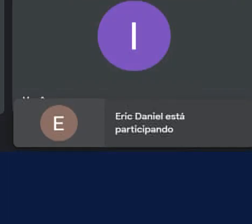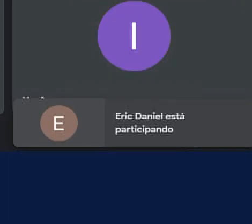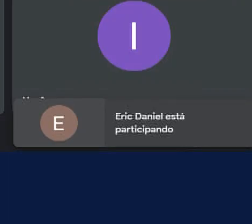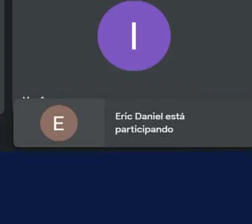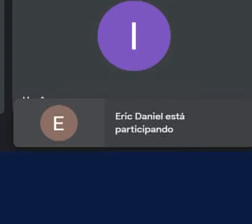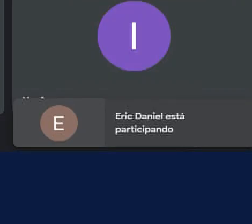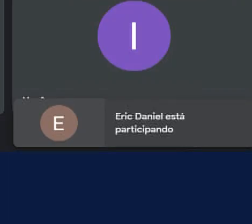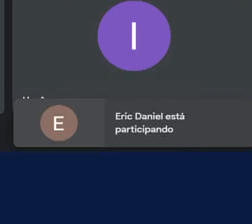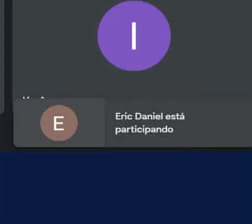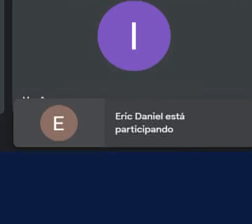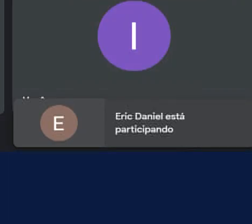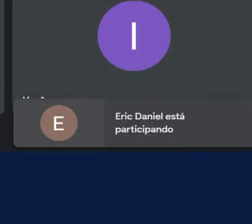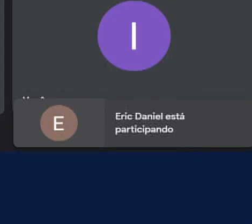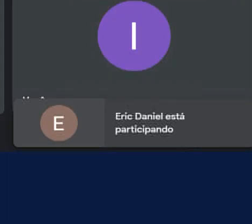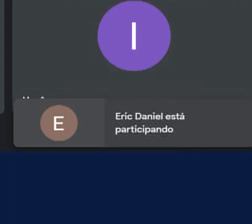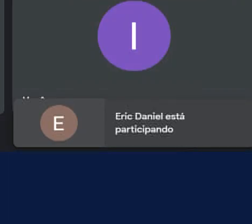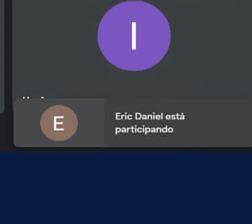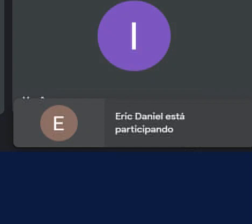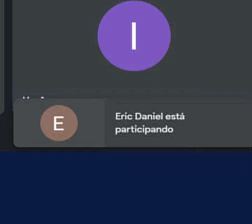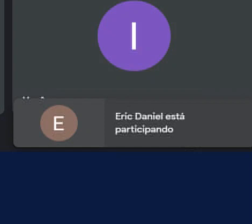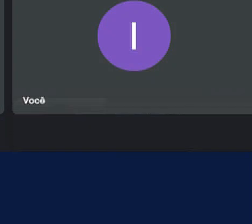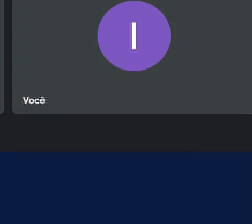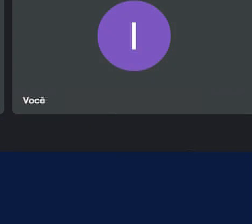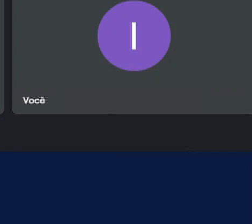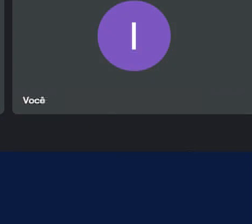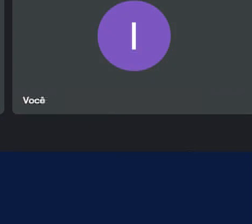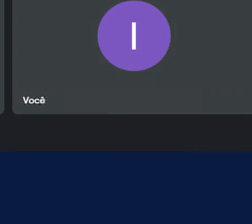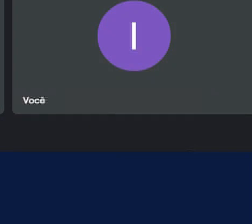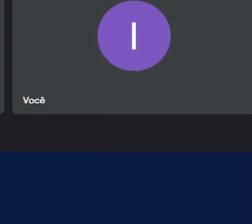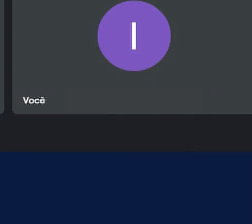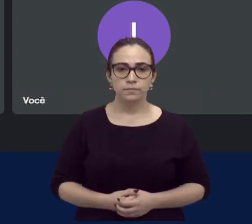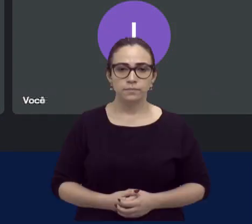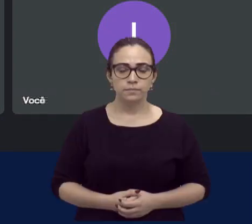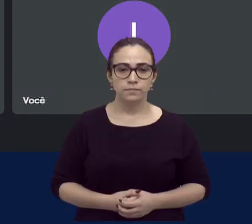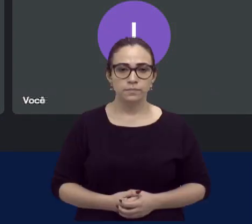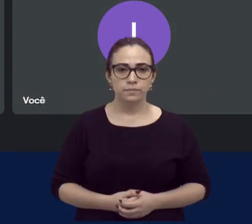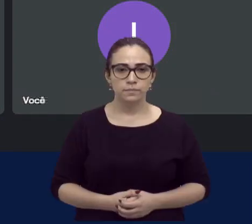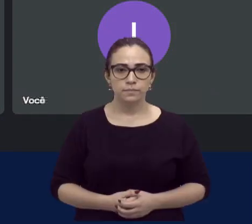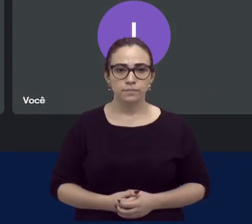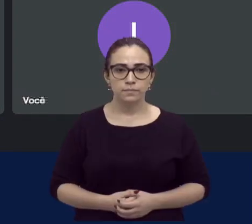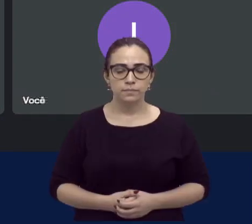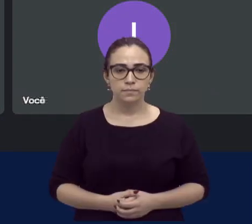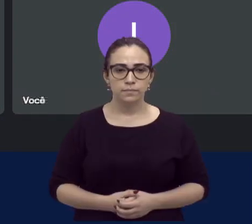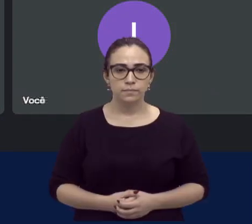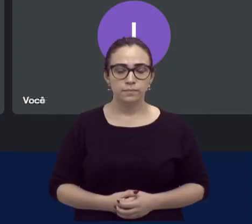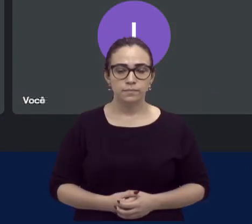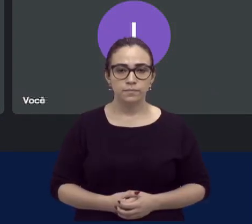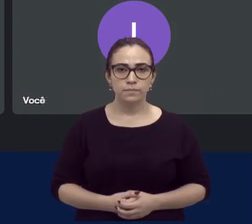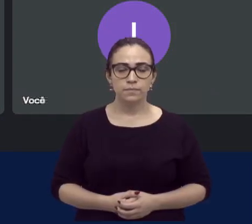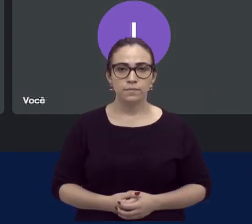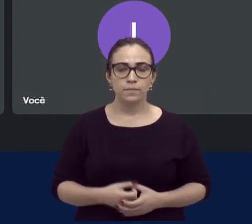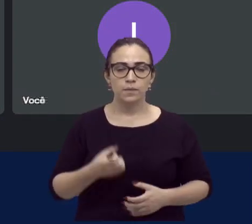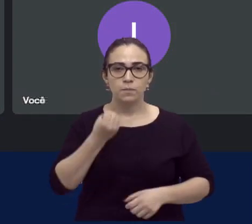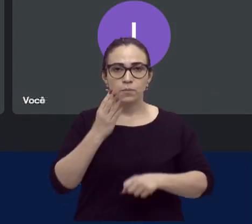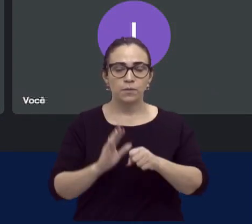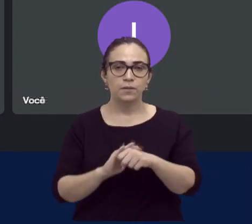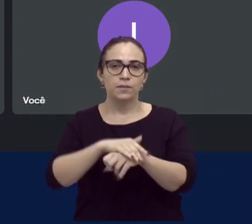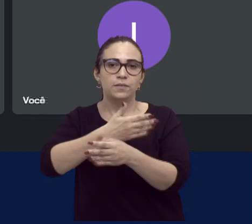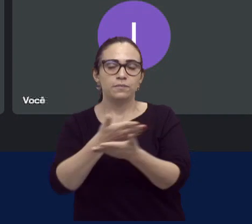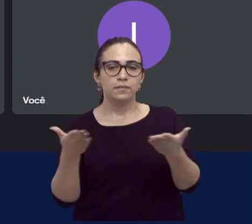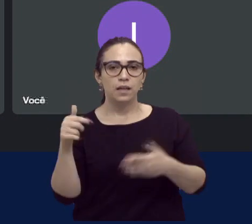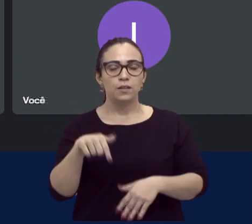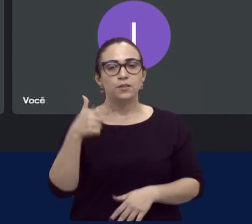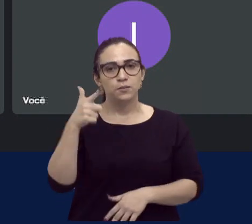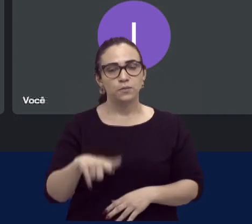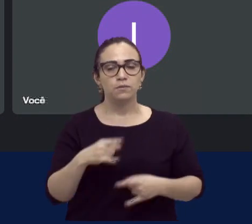Olá, boa noite, pessoal. Estamos mais uma vez de volta aqui pela Escola do Parlamento de Fortaleza e pela Câmara